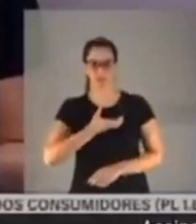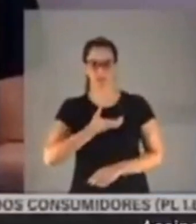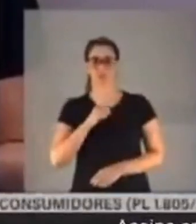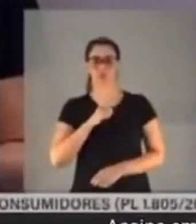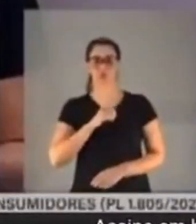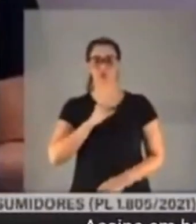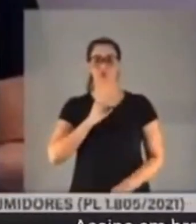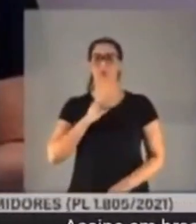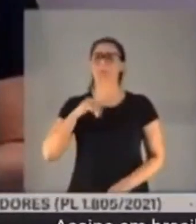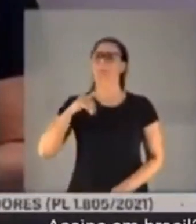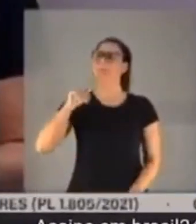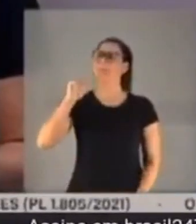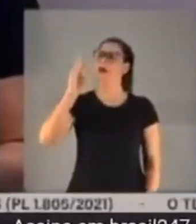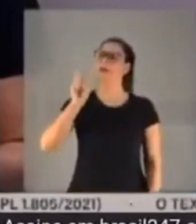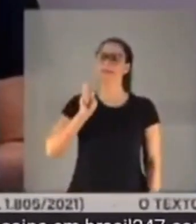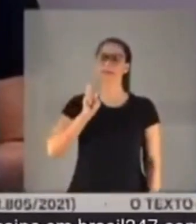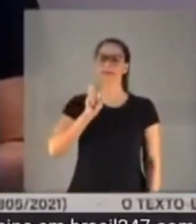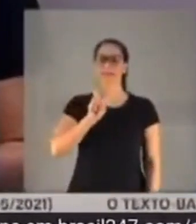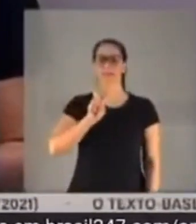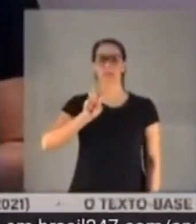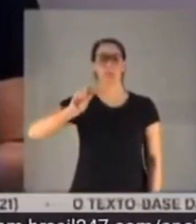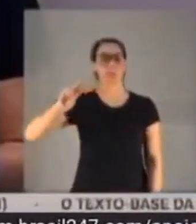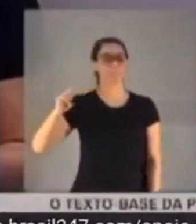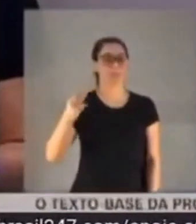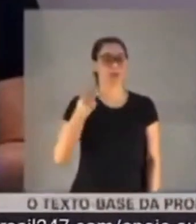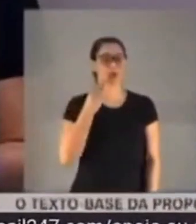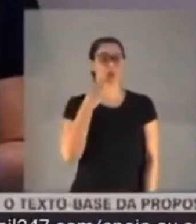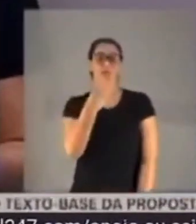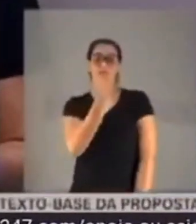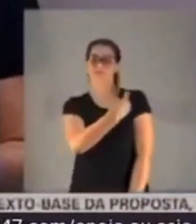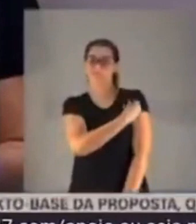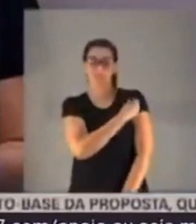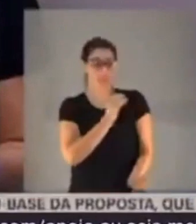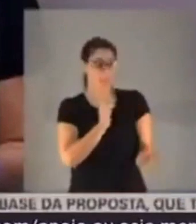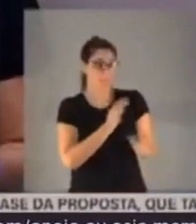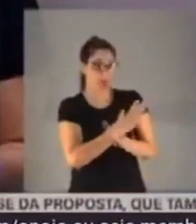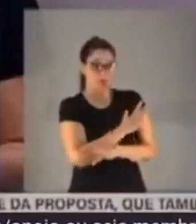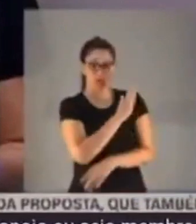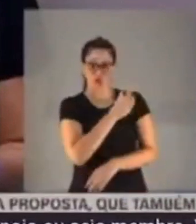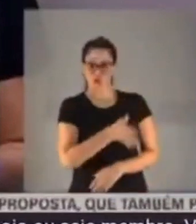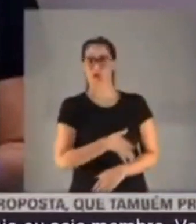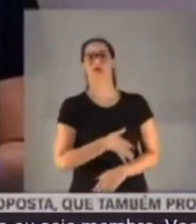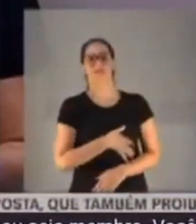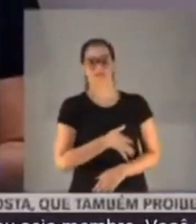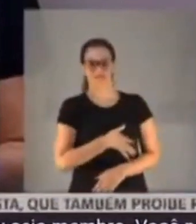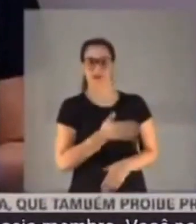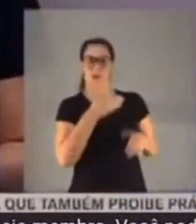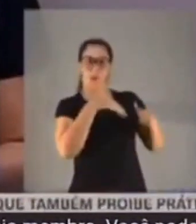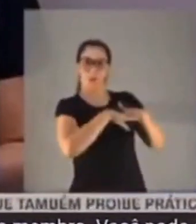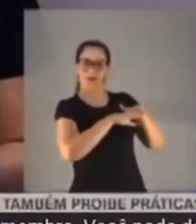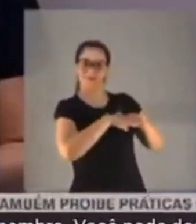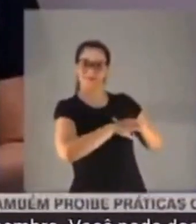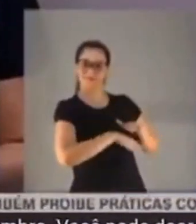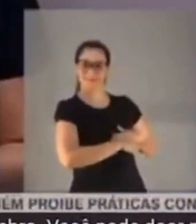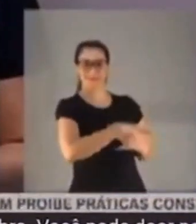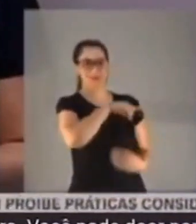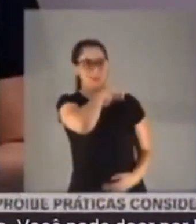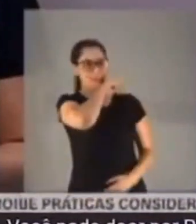com 5 milhões, mais de 5 milhões e meio de doses de vacinas prontas, estocadas no